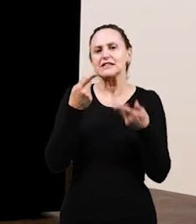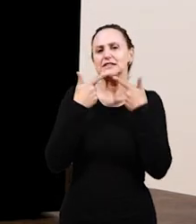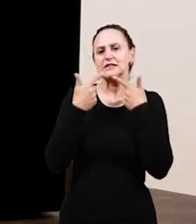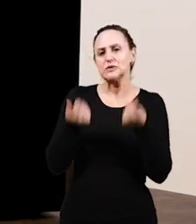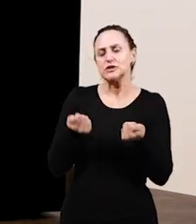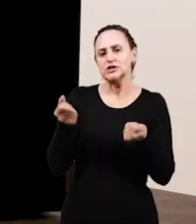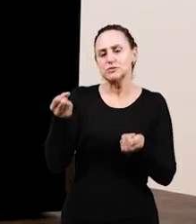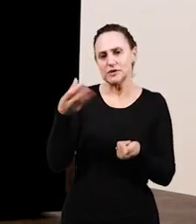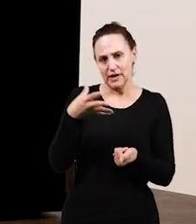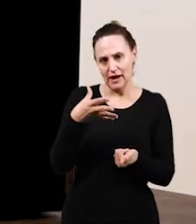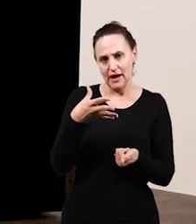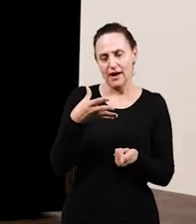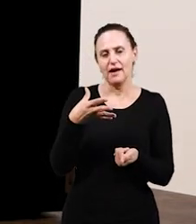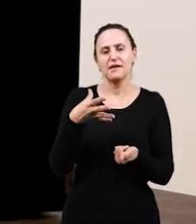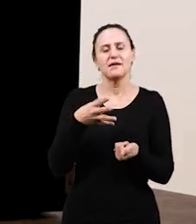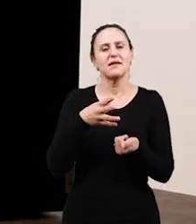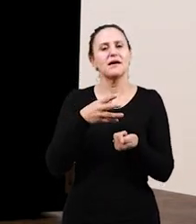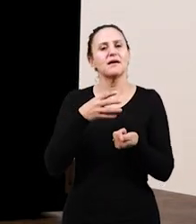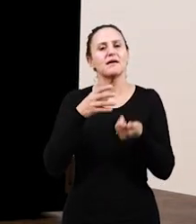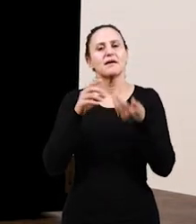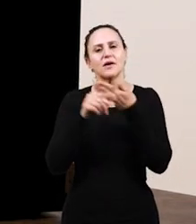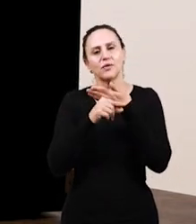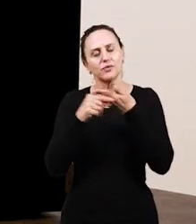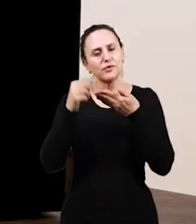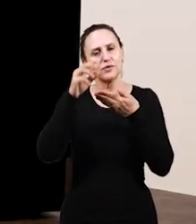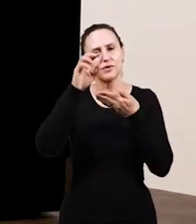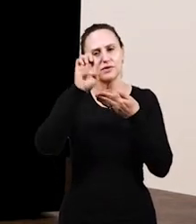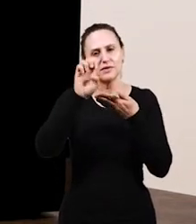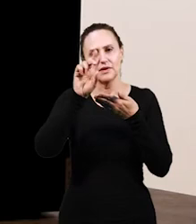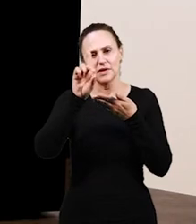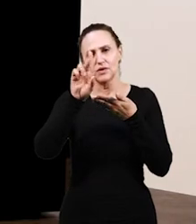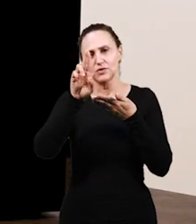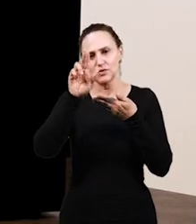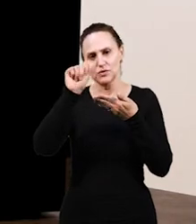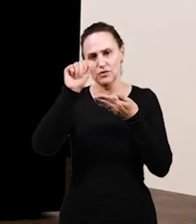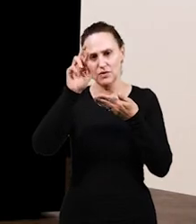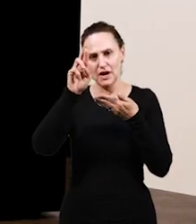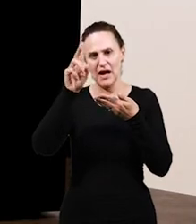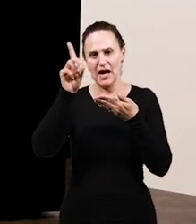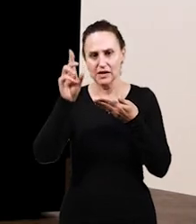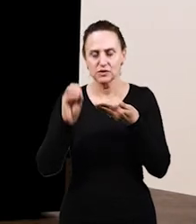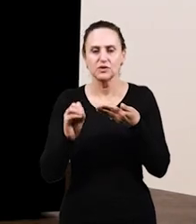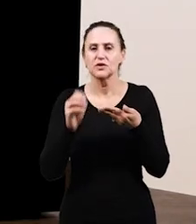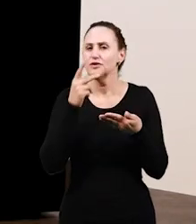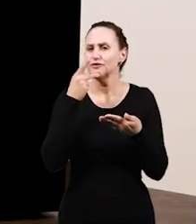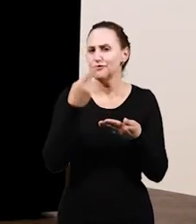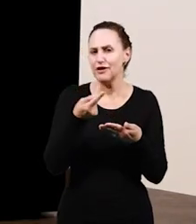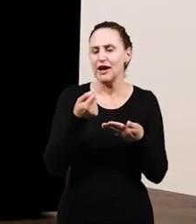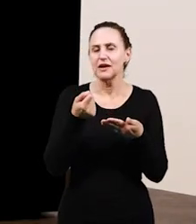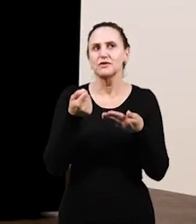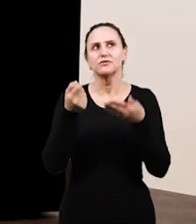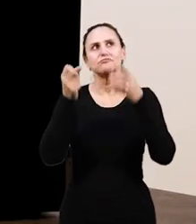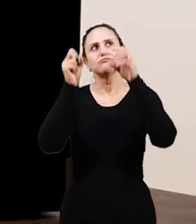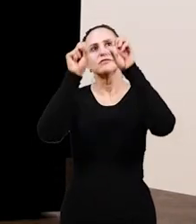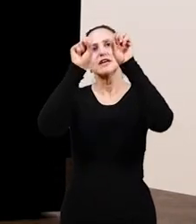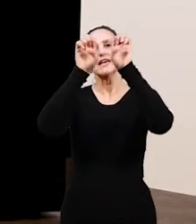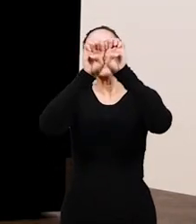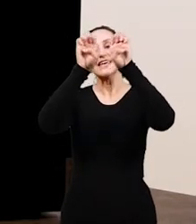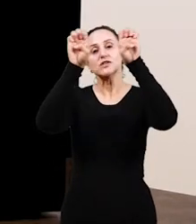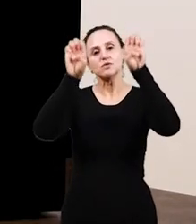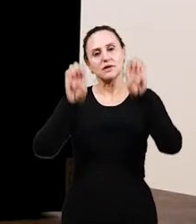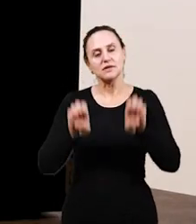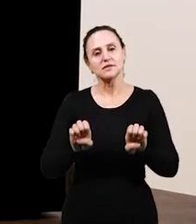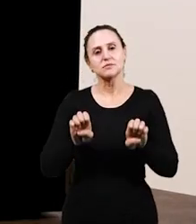e também Eduardo martelotta no manual de linguística dizem que é trata-se de um estruturalismo